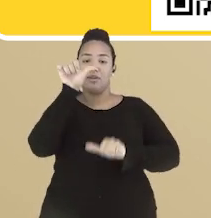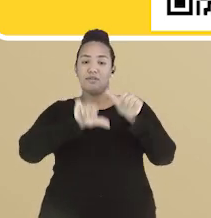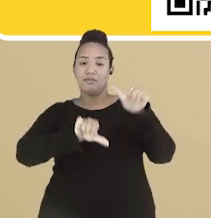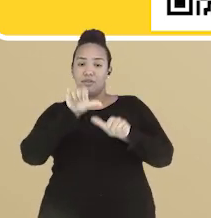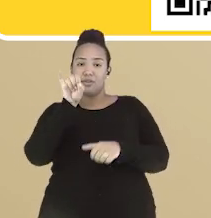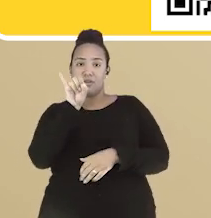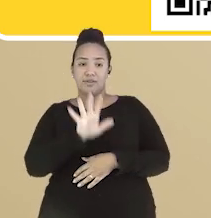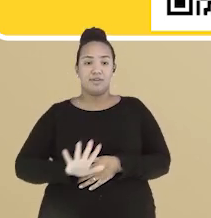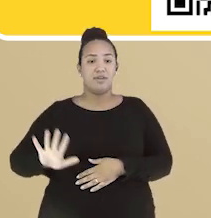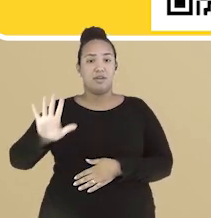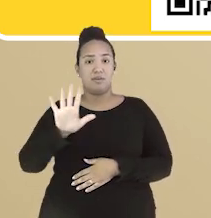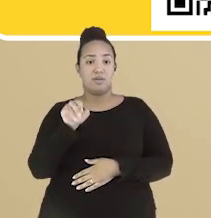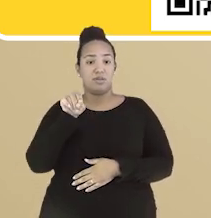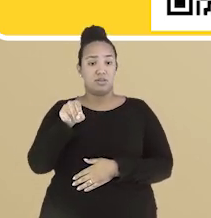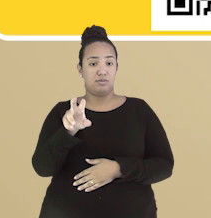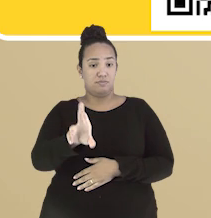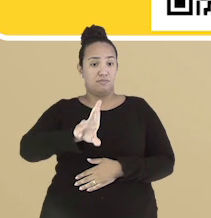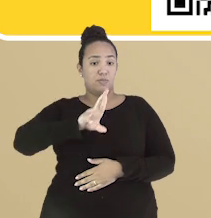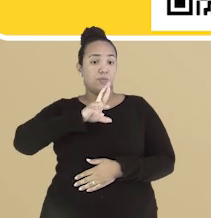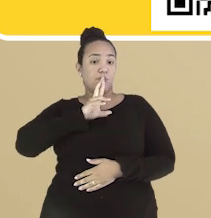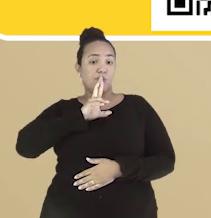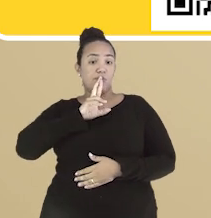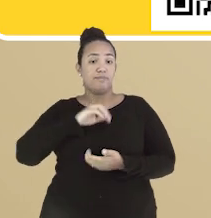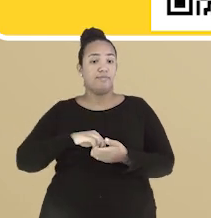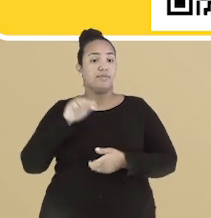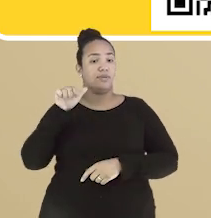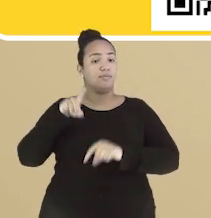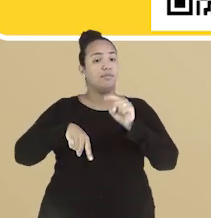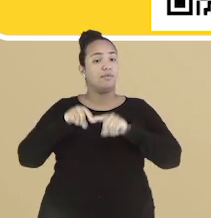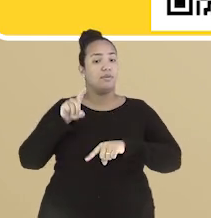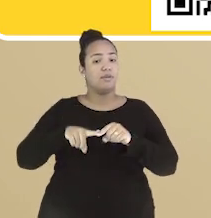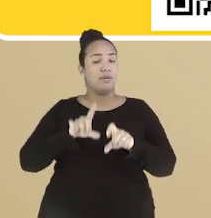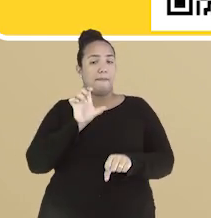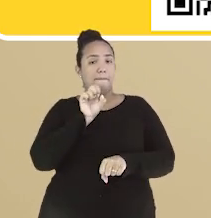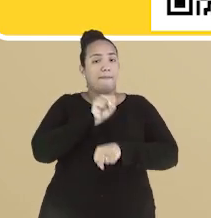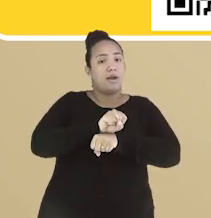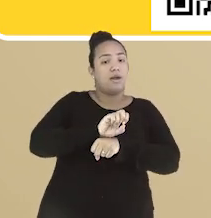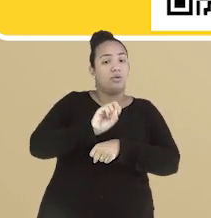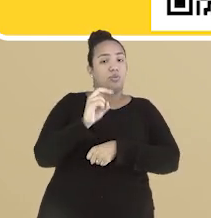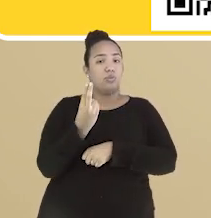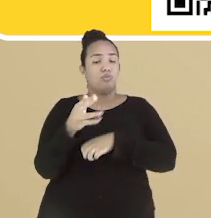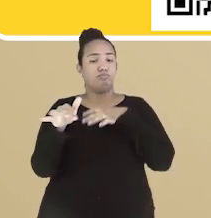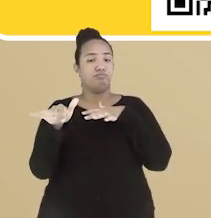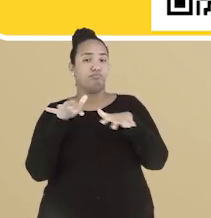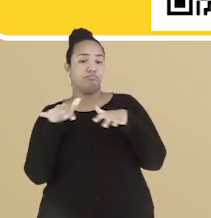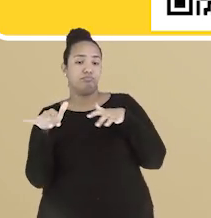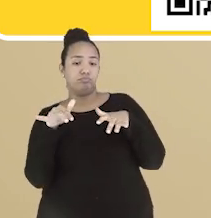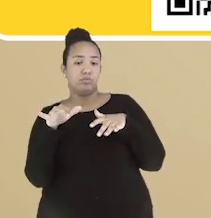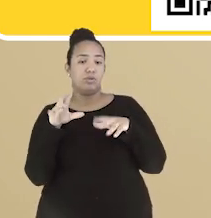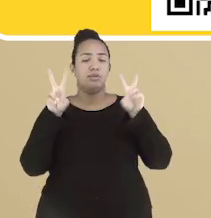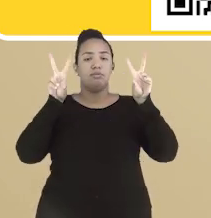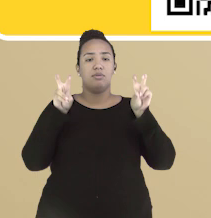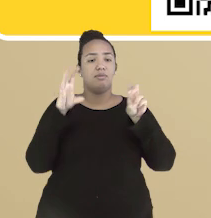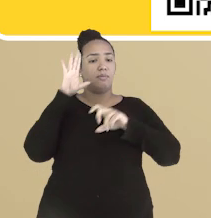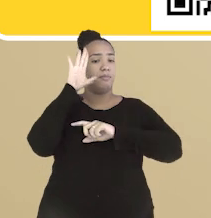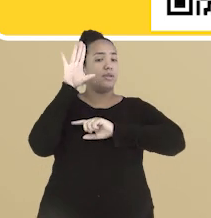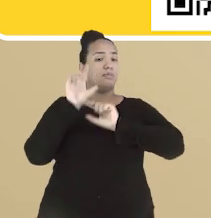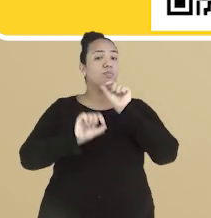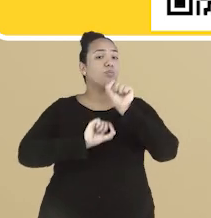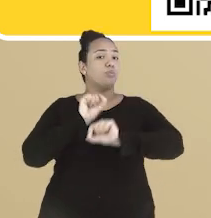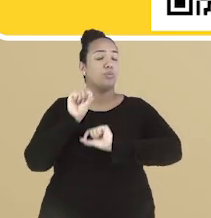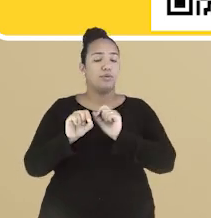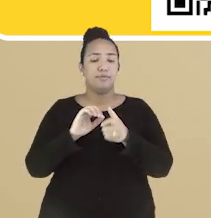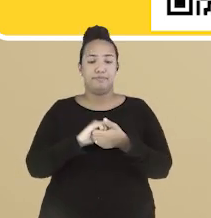o infográfico e responda. Este material é estático ou animado? Qual é o assunto principal do